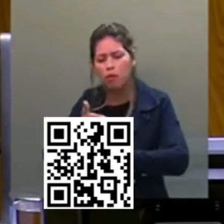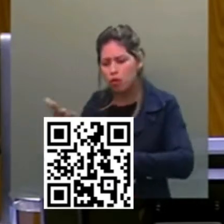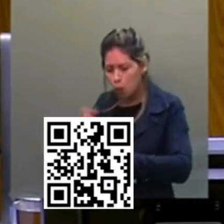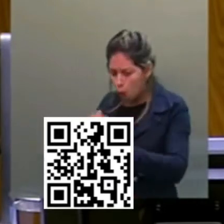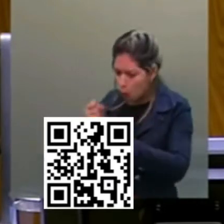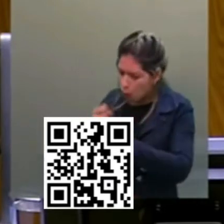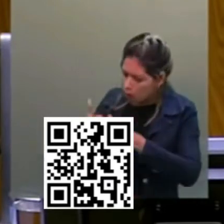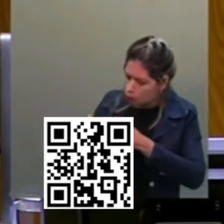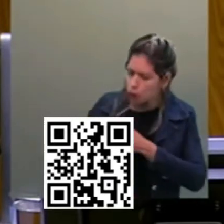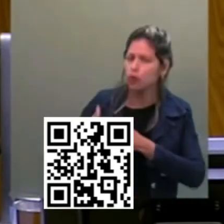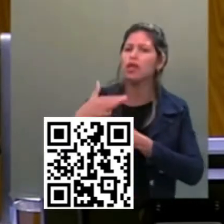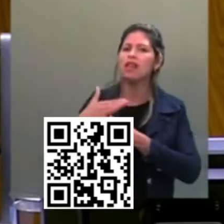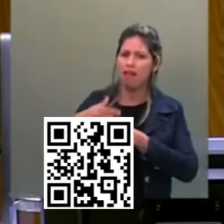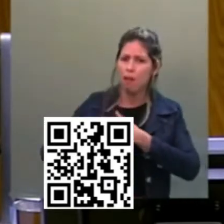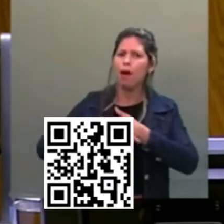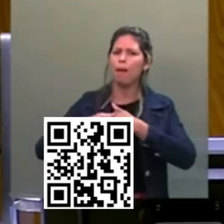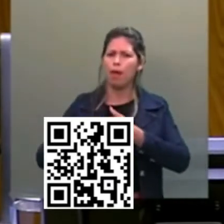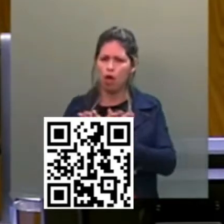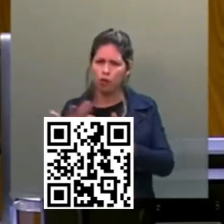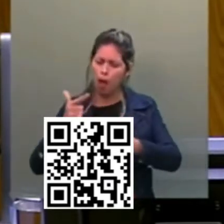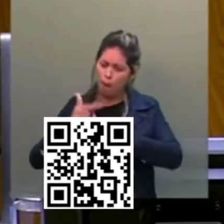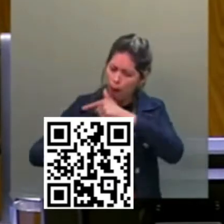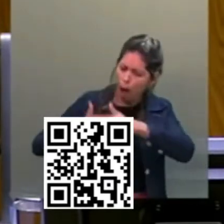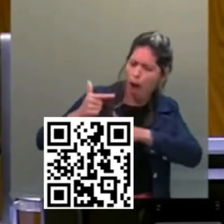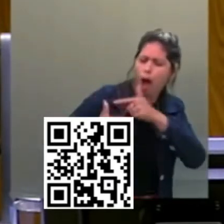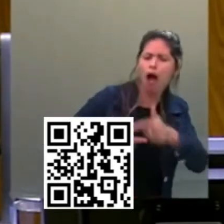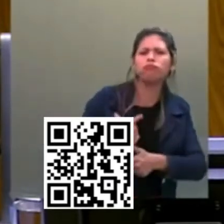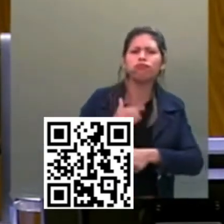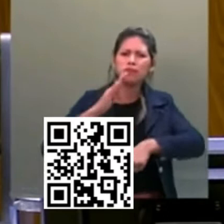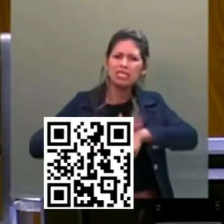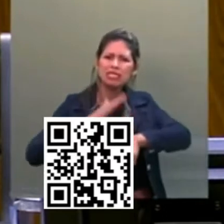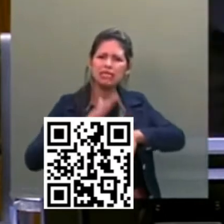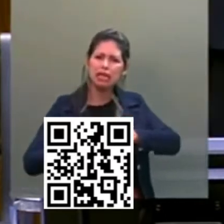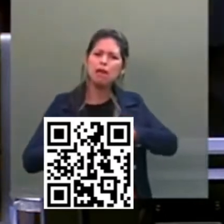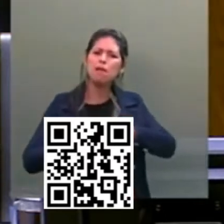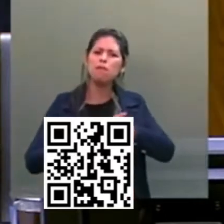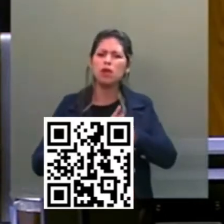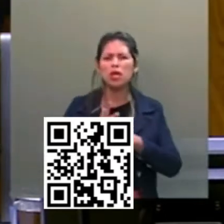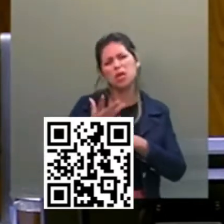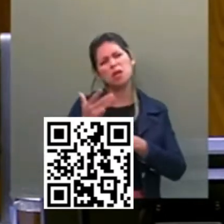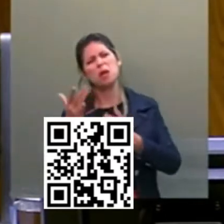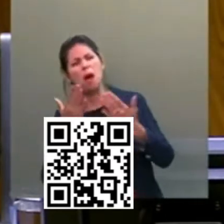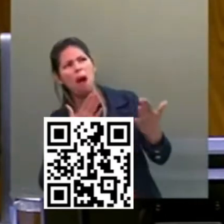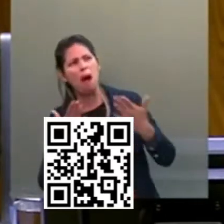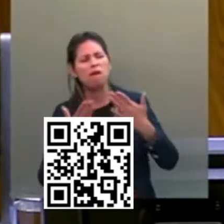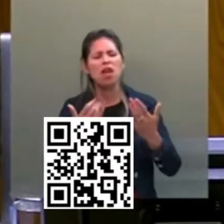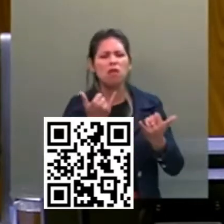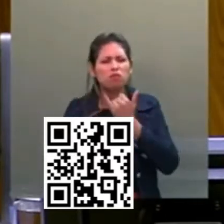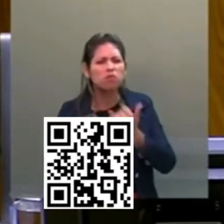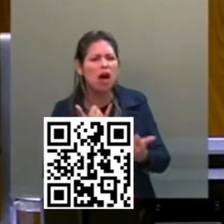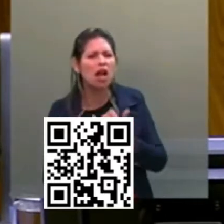se inicia, portanto, é de muito trabalho, em um tempo que parecerá escorrer mais rapidamente do que o